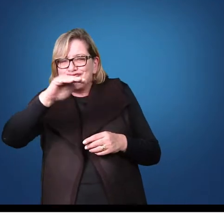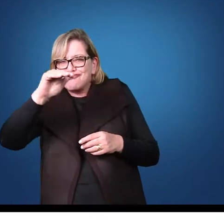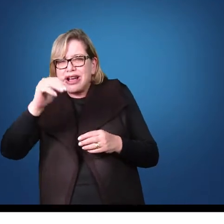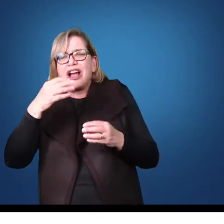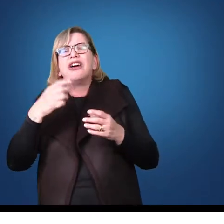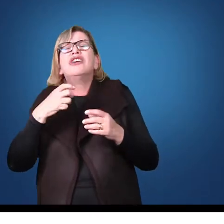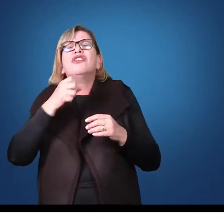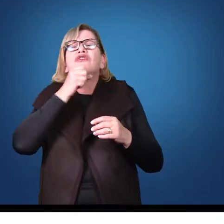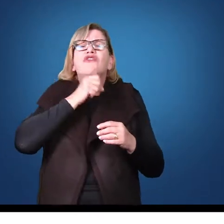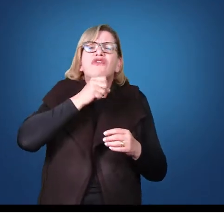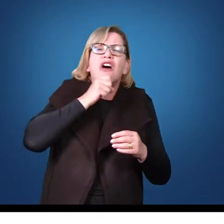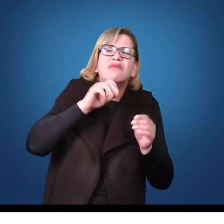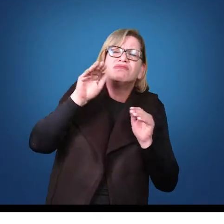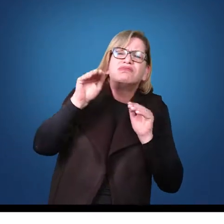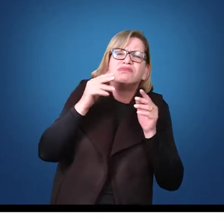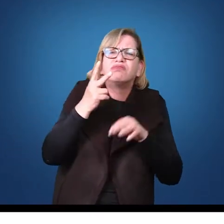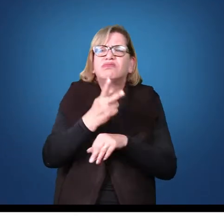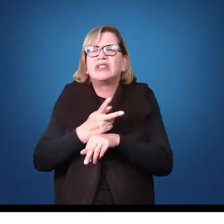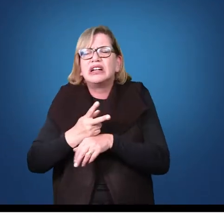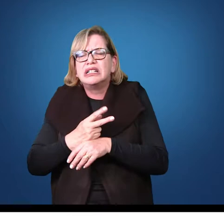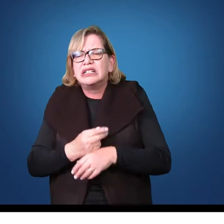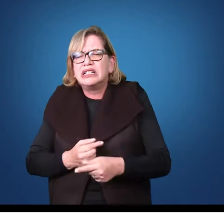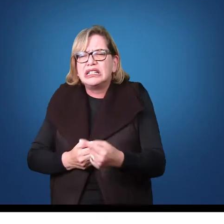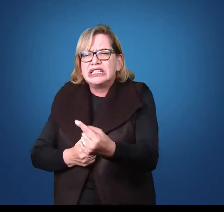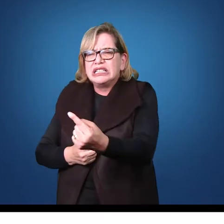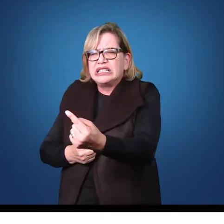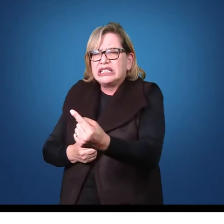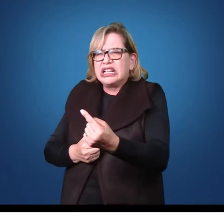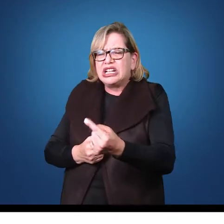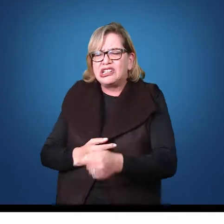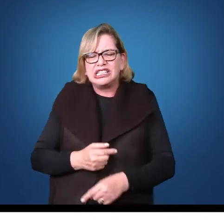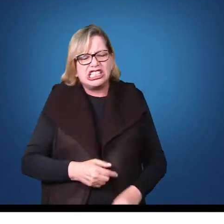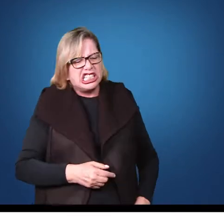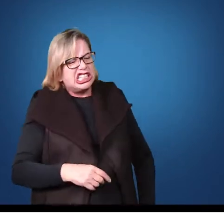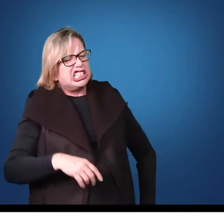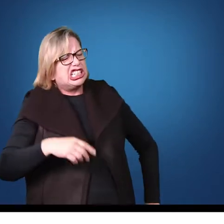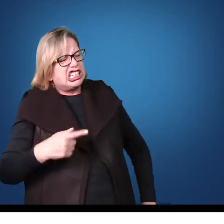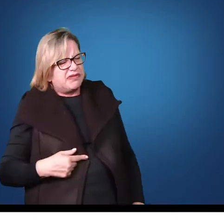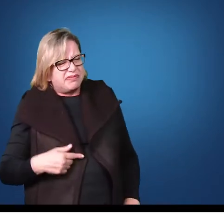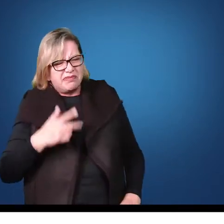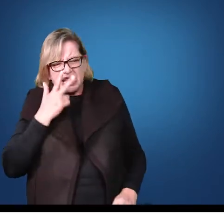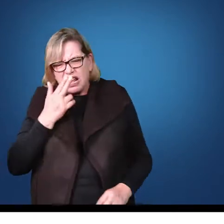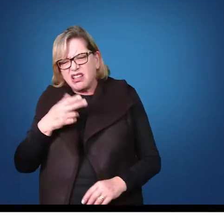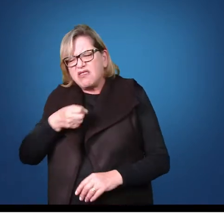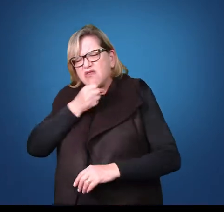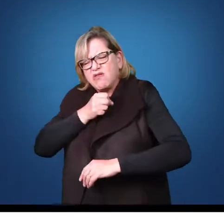Onde estará a vovó? Essa vovó. Minha véia. Essa tua véia não para em casa, hein, vovô?